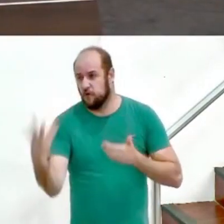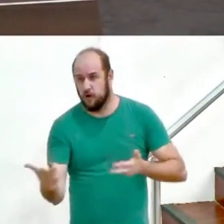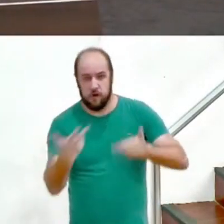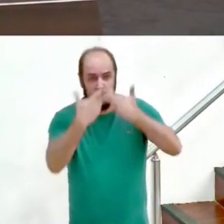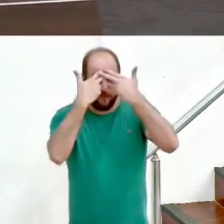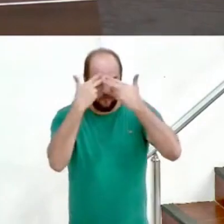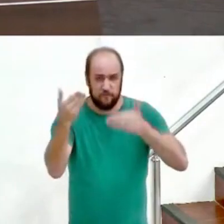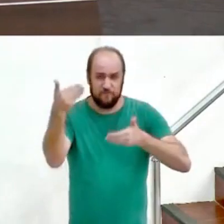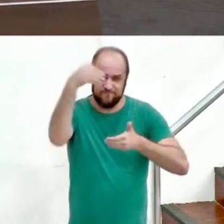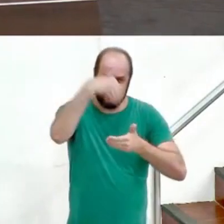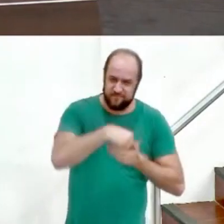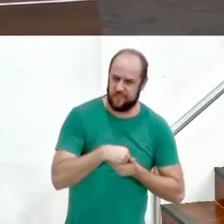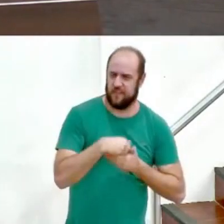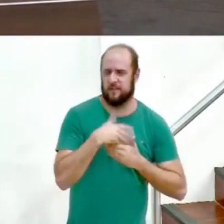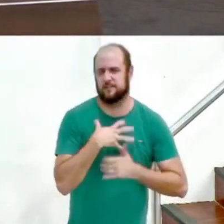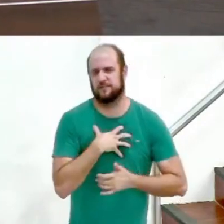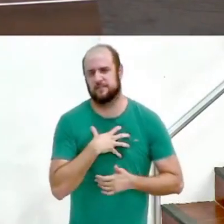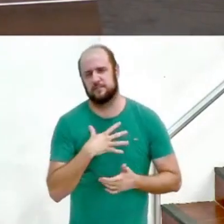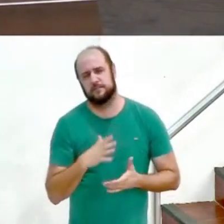internas.